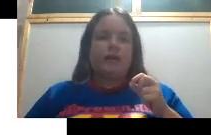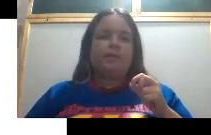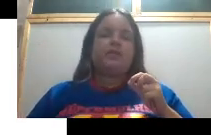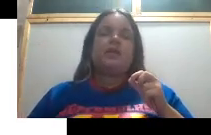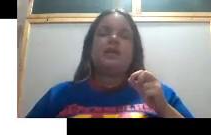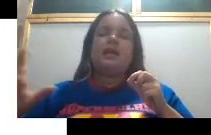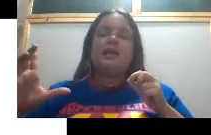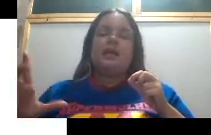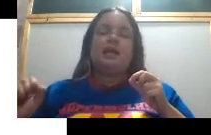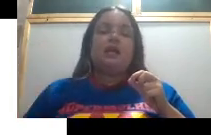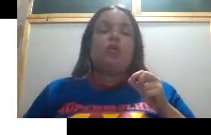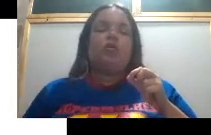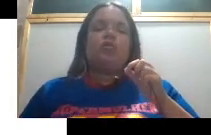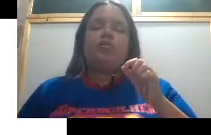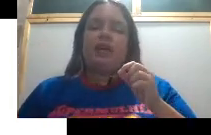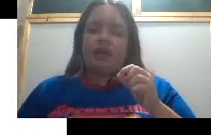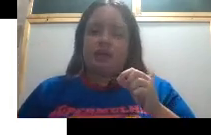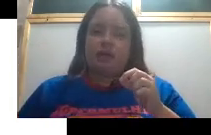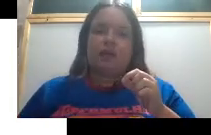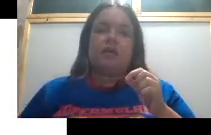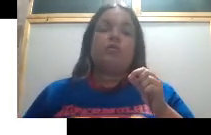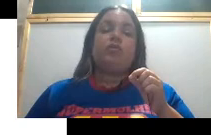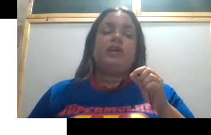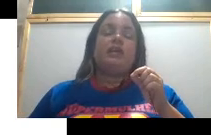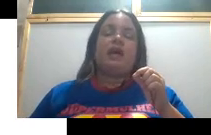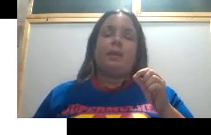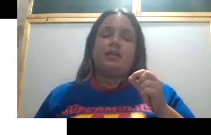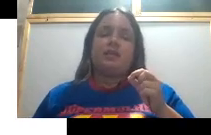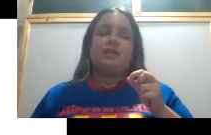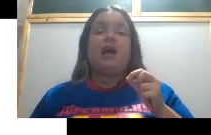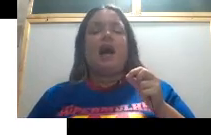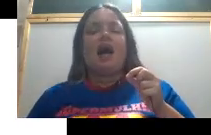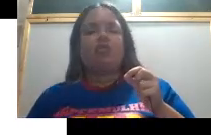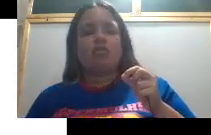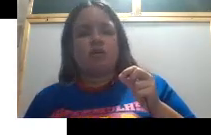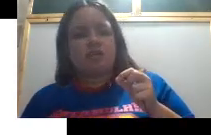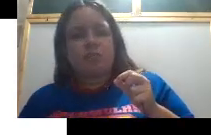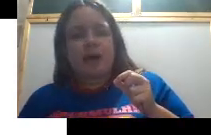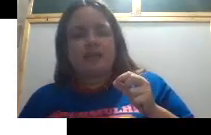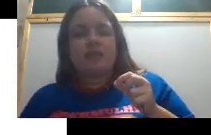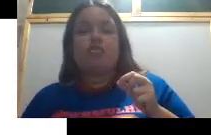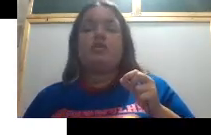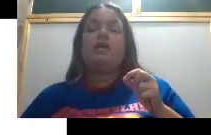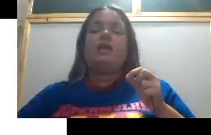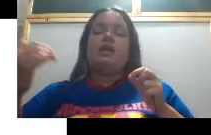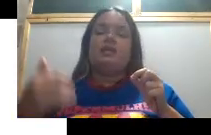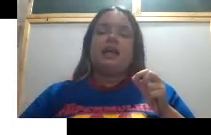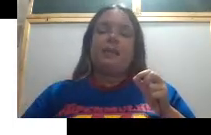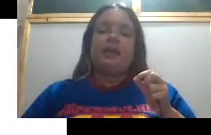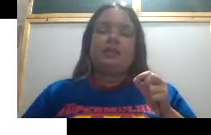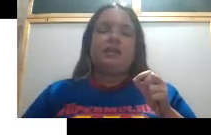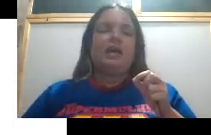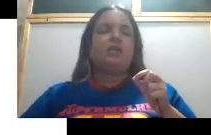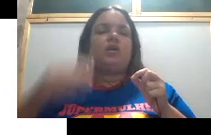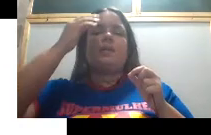é é verde verde representa as nossas matas